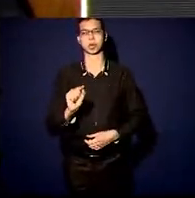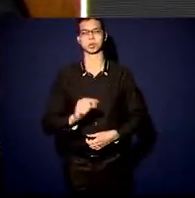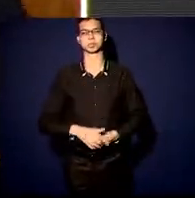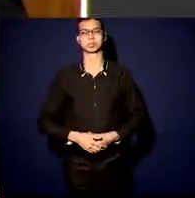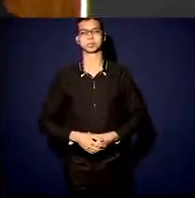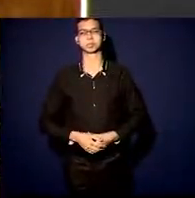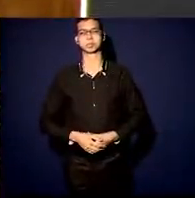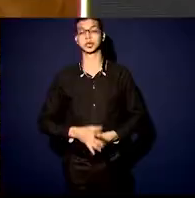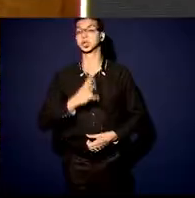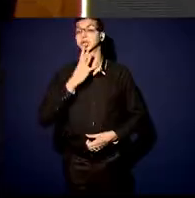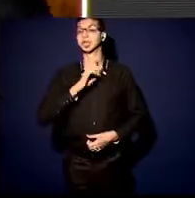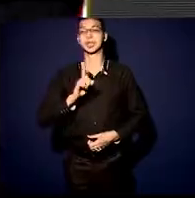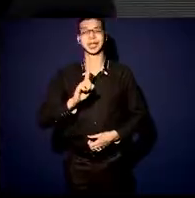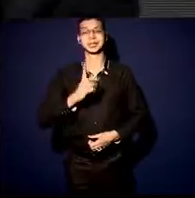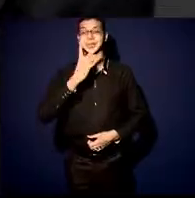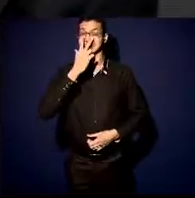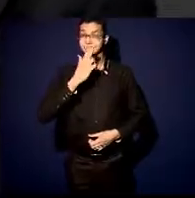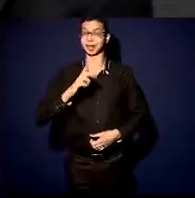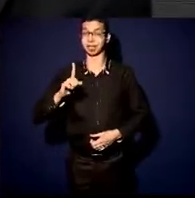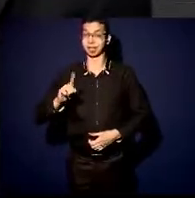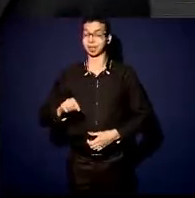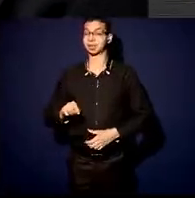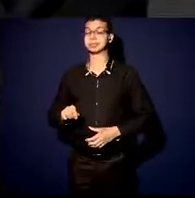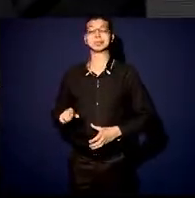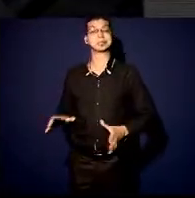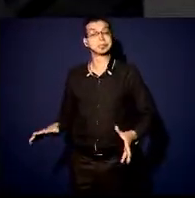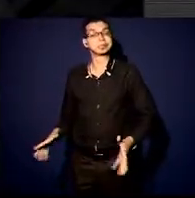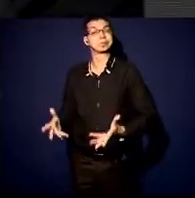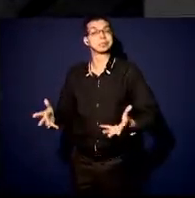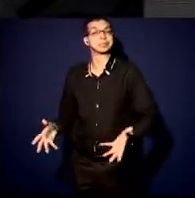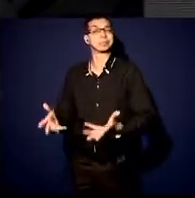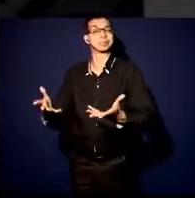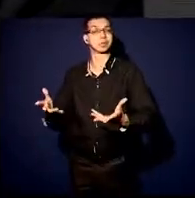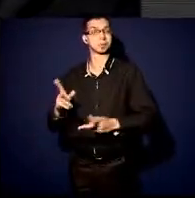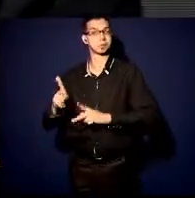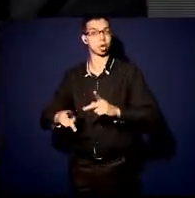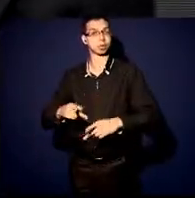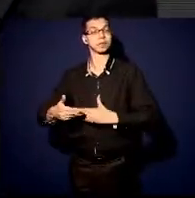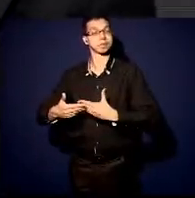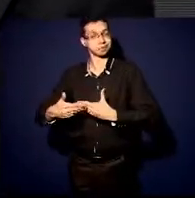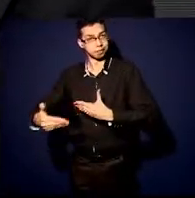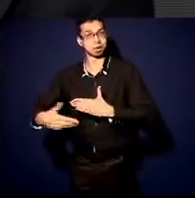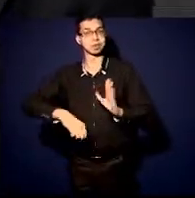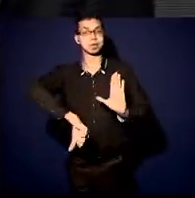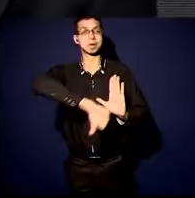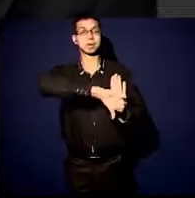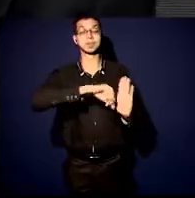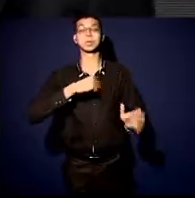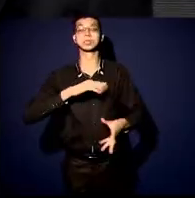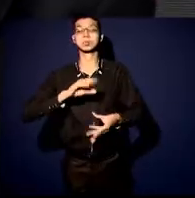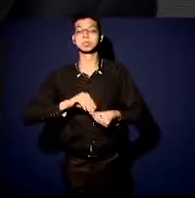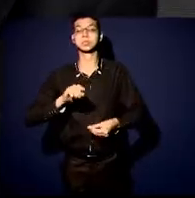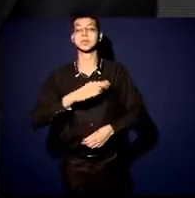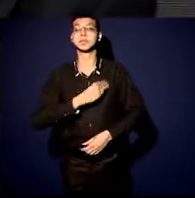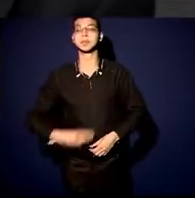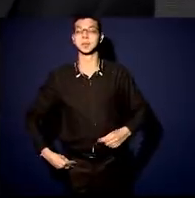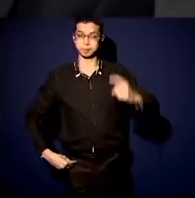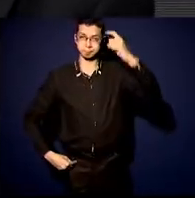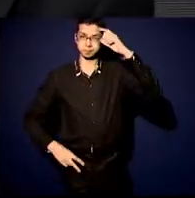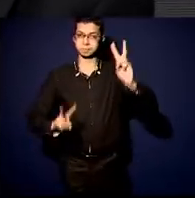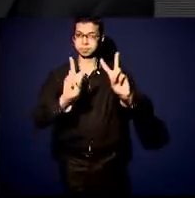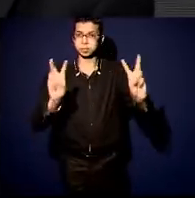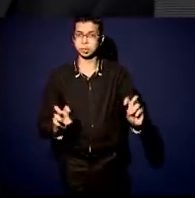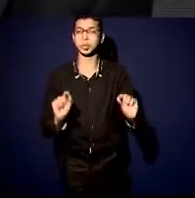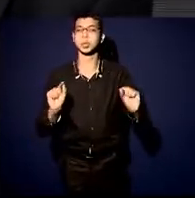de que foi empurrado para isso são os incentivos para encerrar o que que o ministro pensa disso bom quero